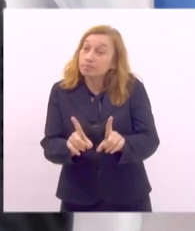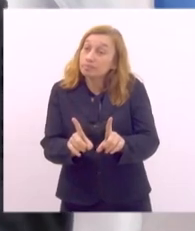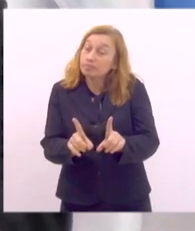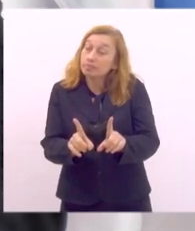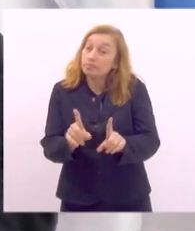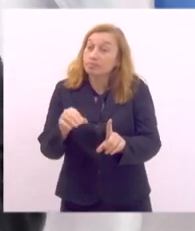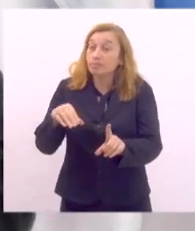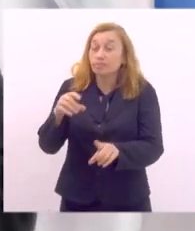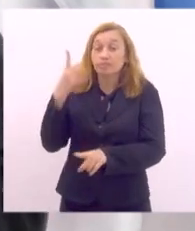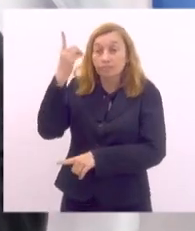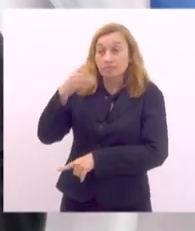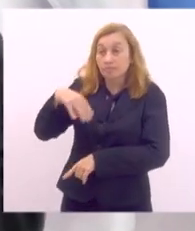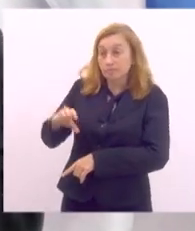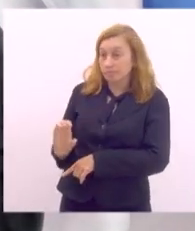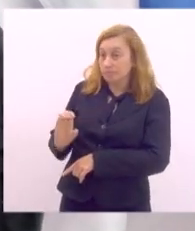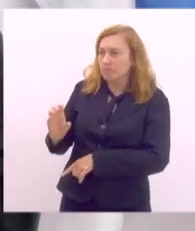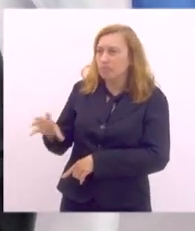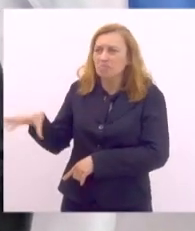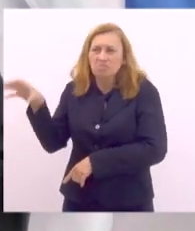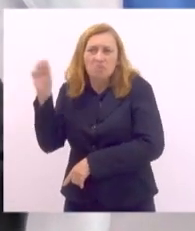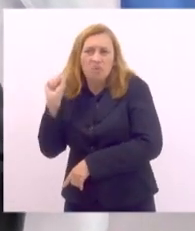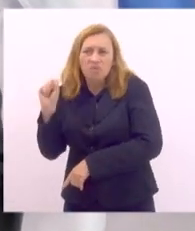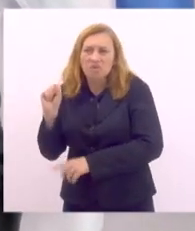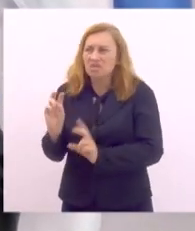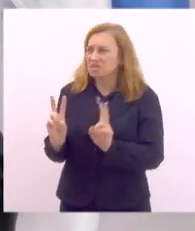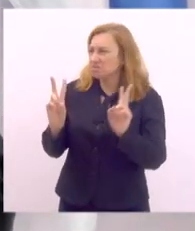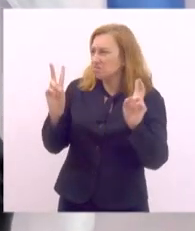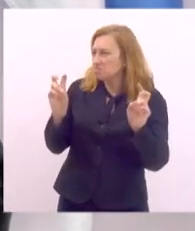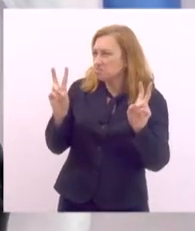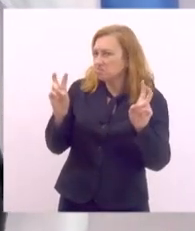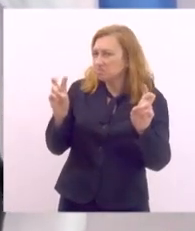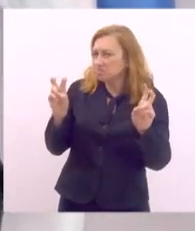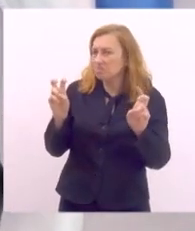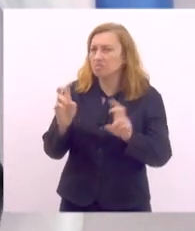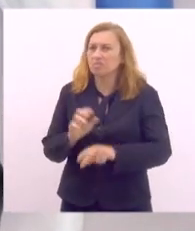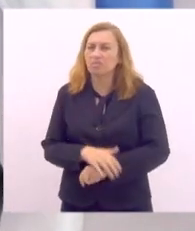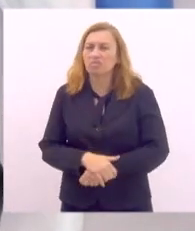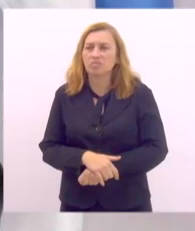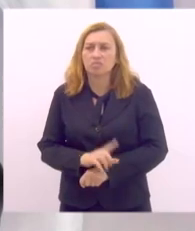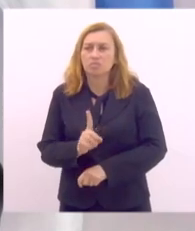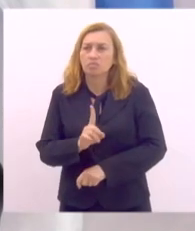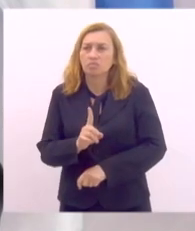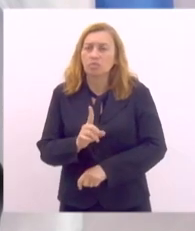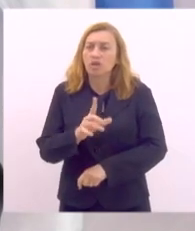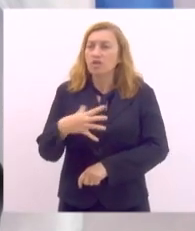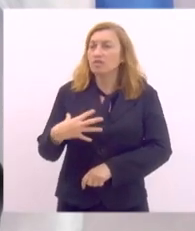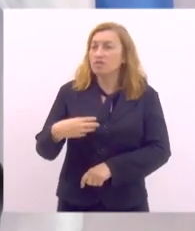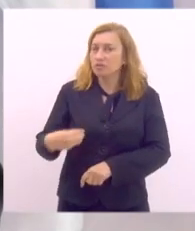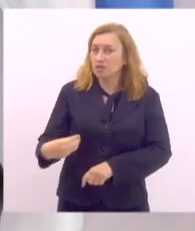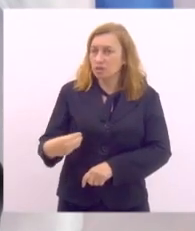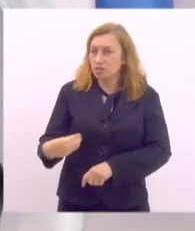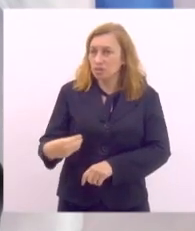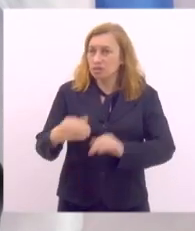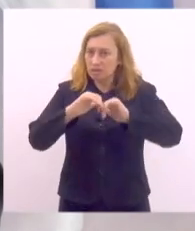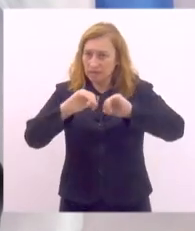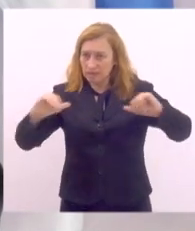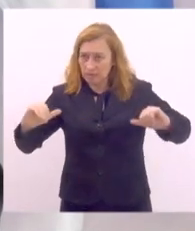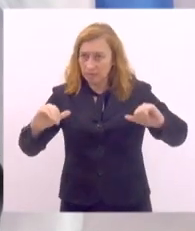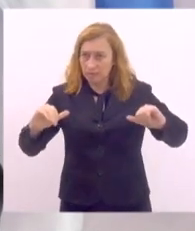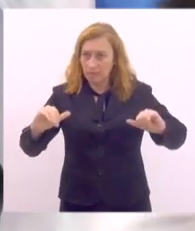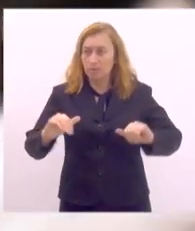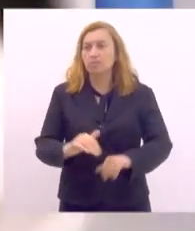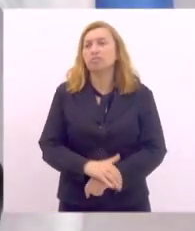Mink? Eu nunca tinha ouvido esse termo, hein, Luiz? Não, do filho separado,